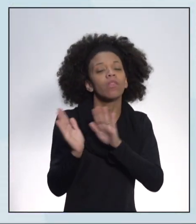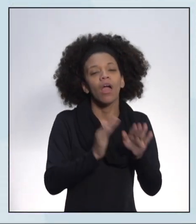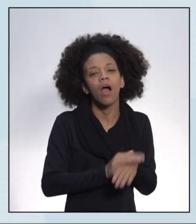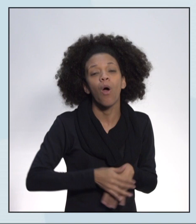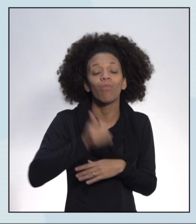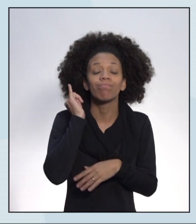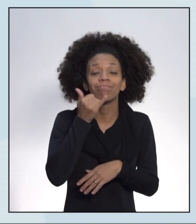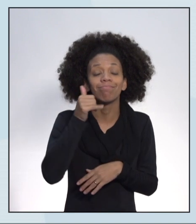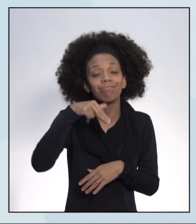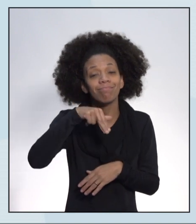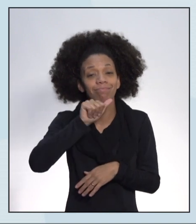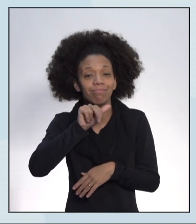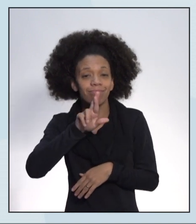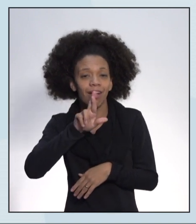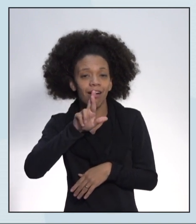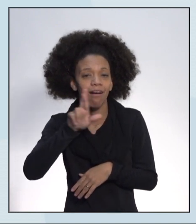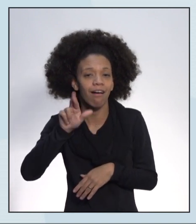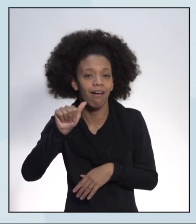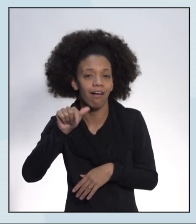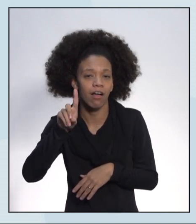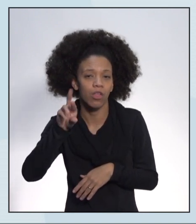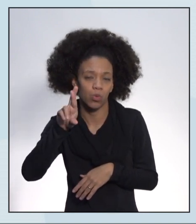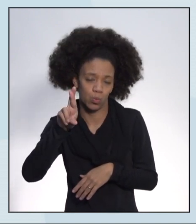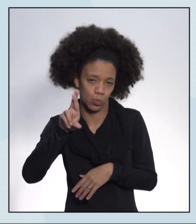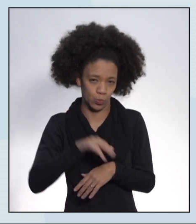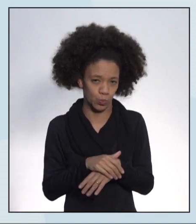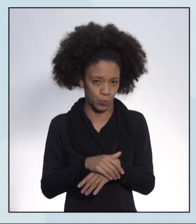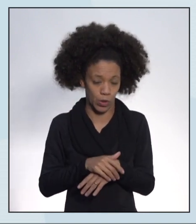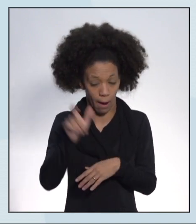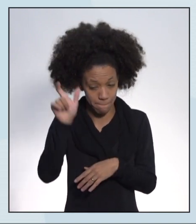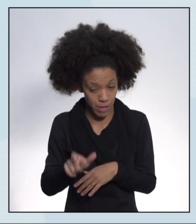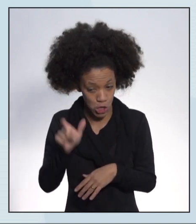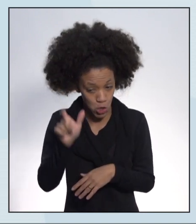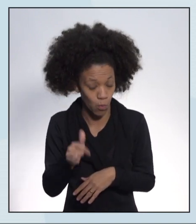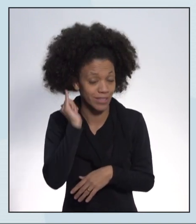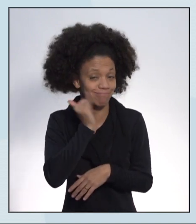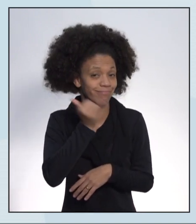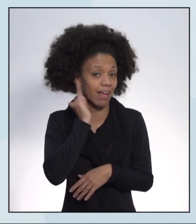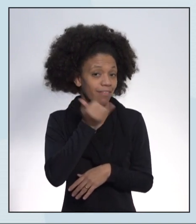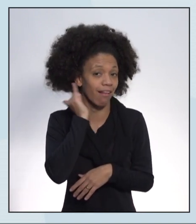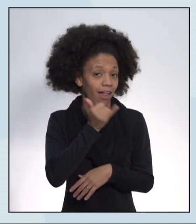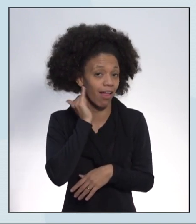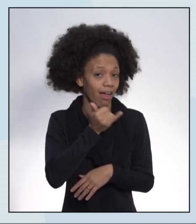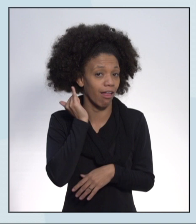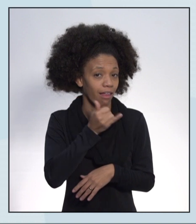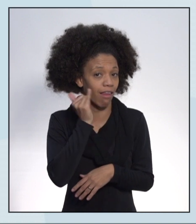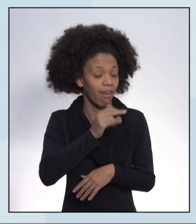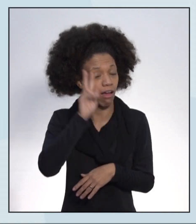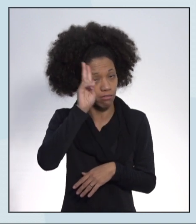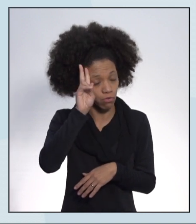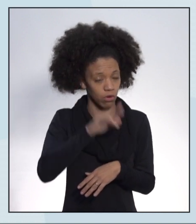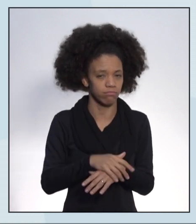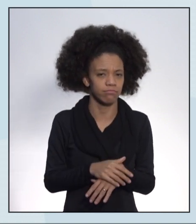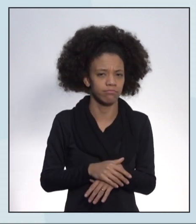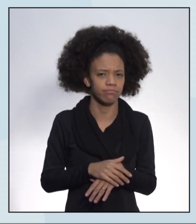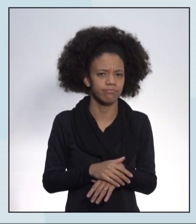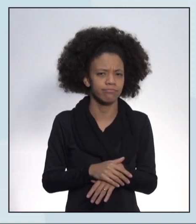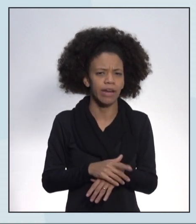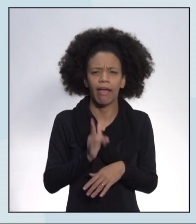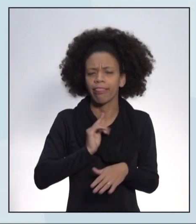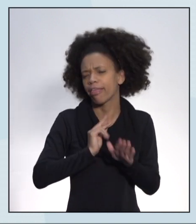narrador é bastante importante. O narrador é quem narra a história. Existem várias formas de narrar a história. Pode